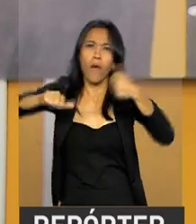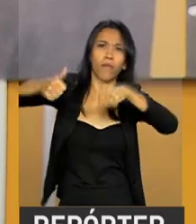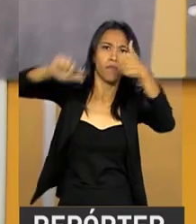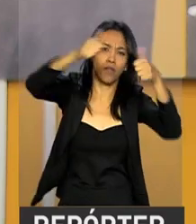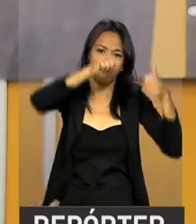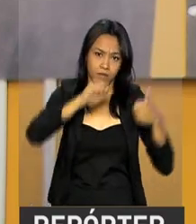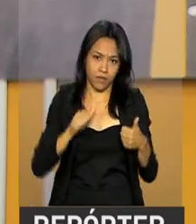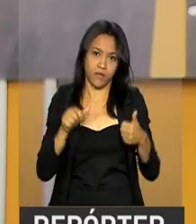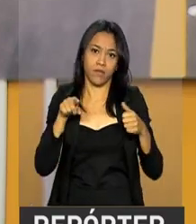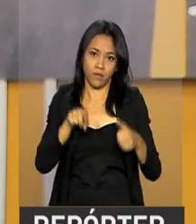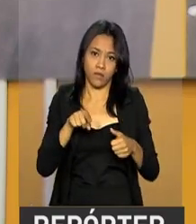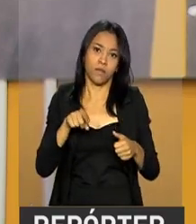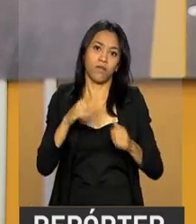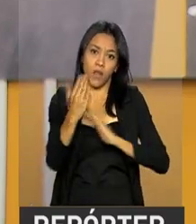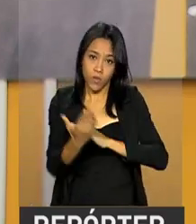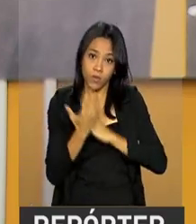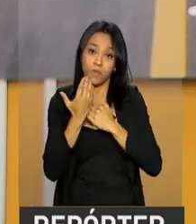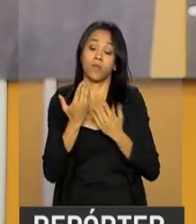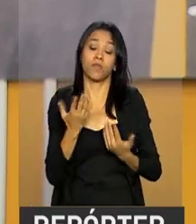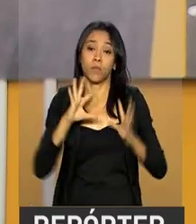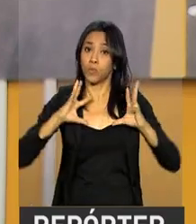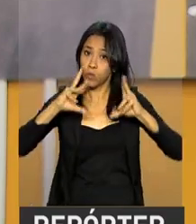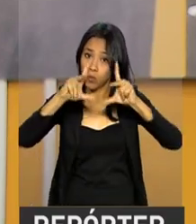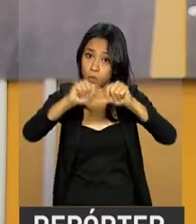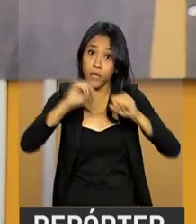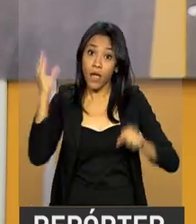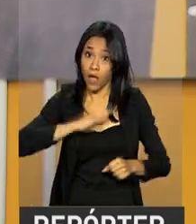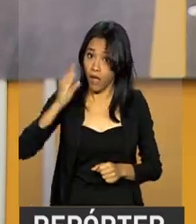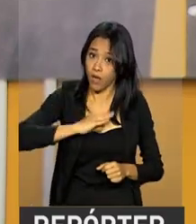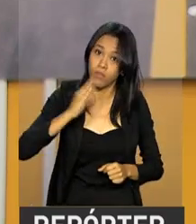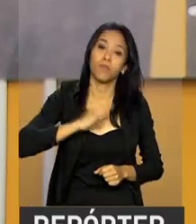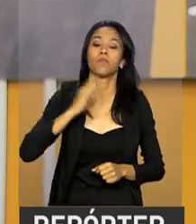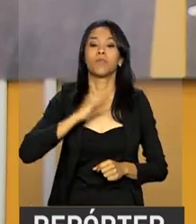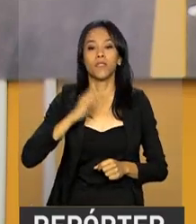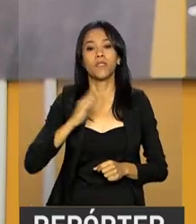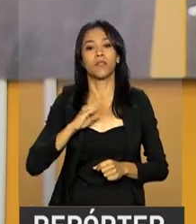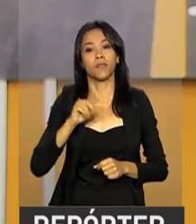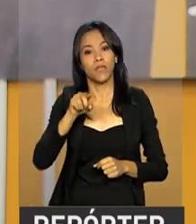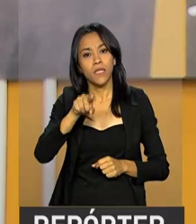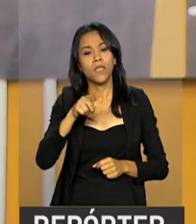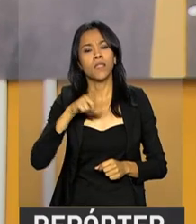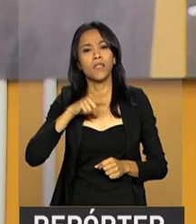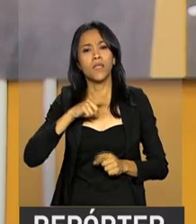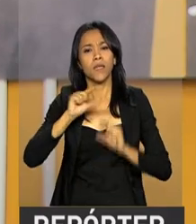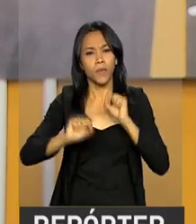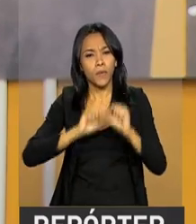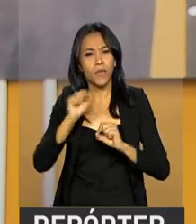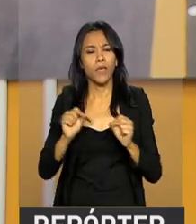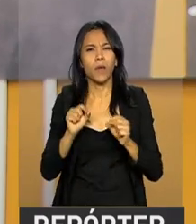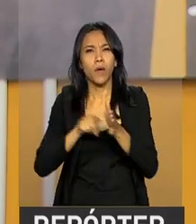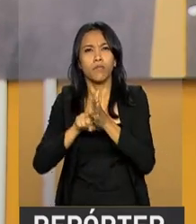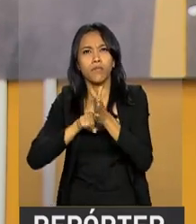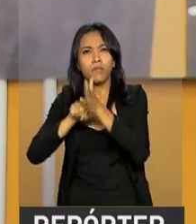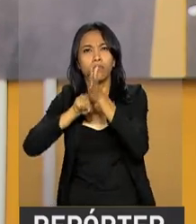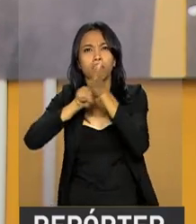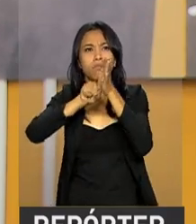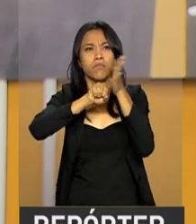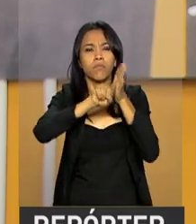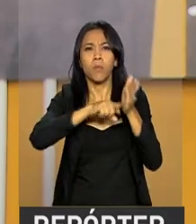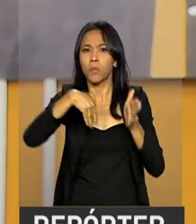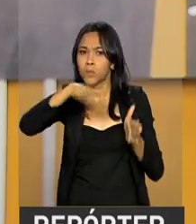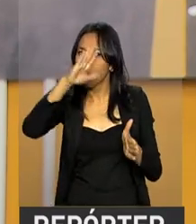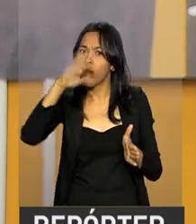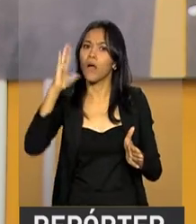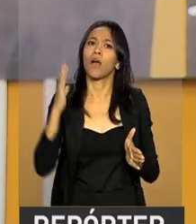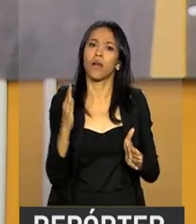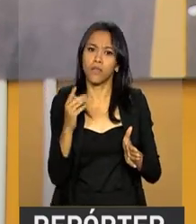como como um todo né e de forma rápida né a frente tem uma freqüência de levantamentos é muito maior